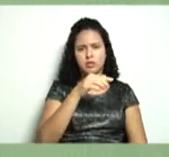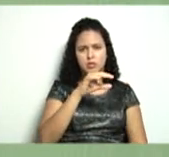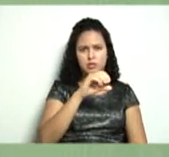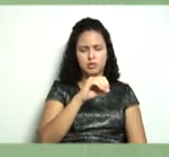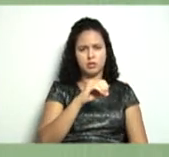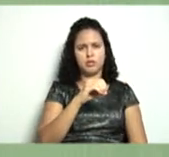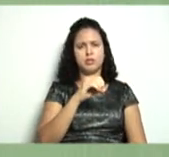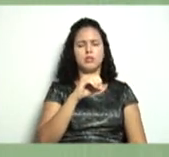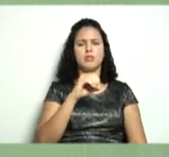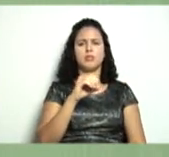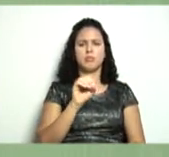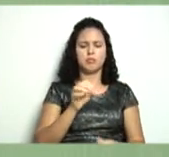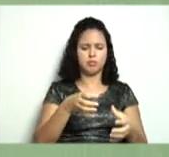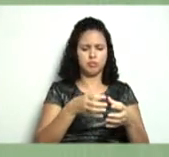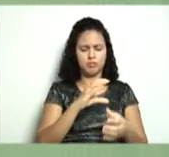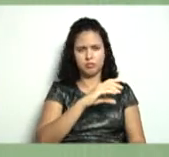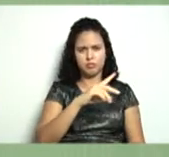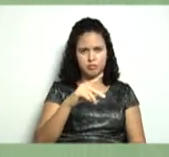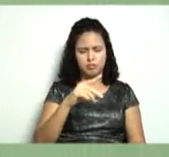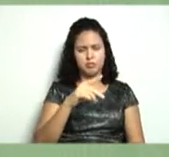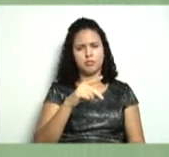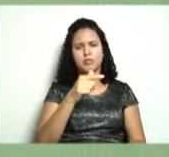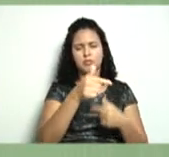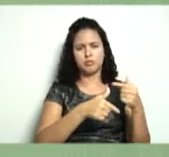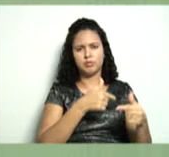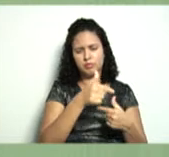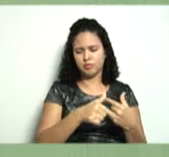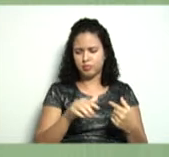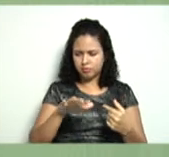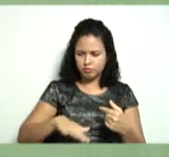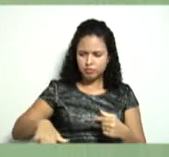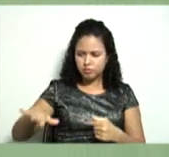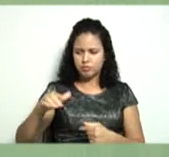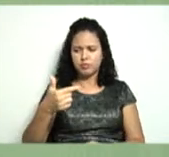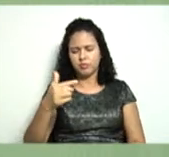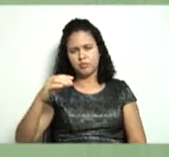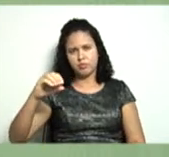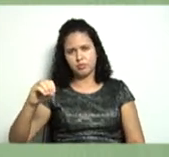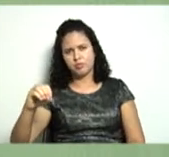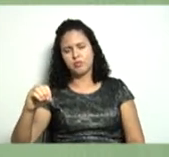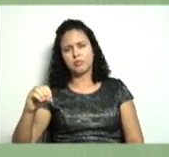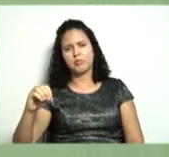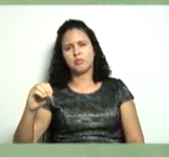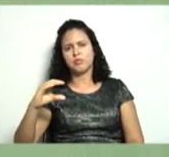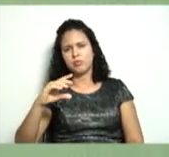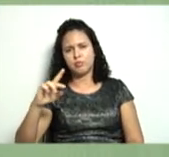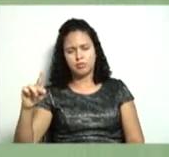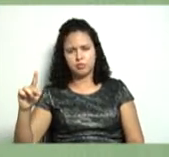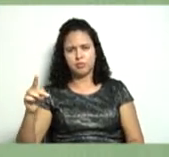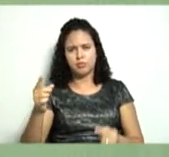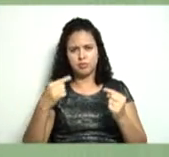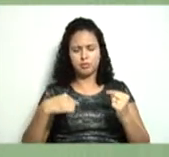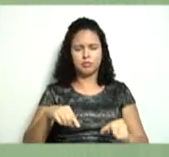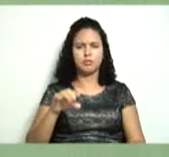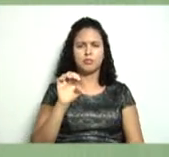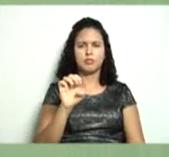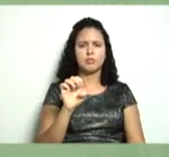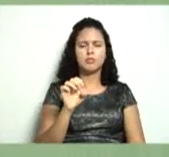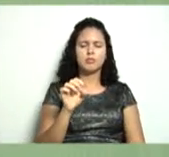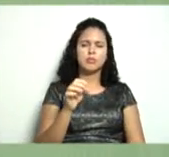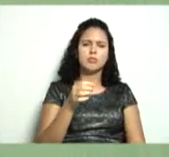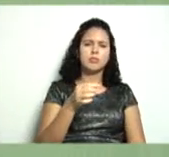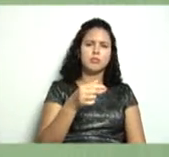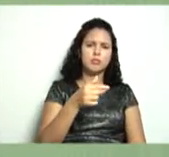as cooperativas de trabalho e em número mínimo de 20 para os demais ramos de sociedades cooperativas. Alternativa E, de 7